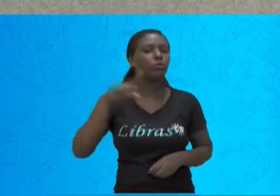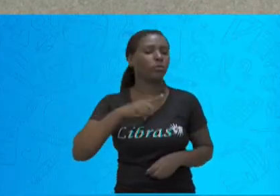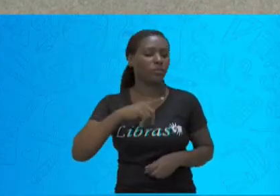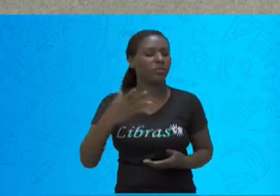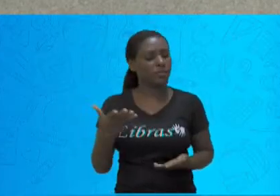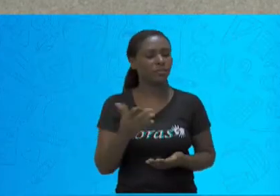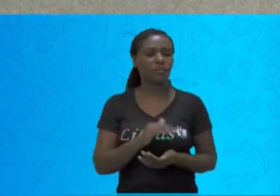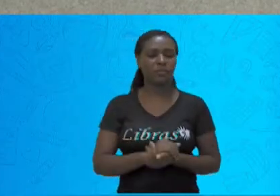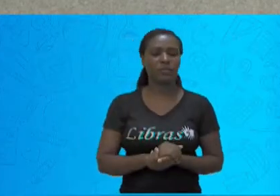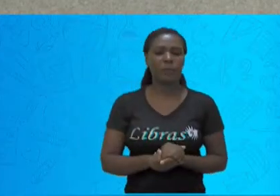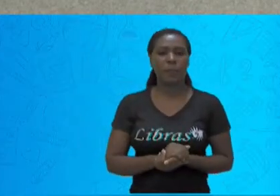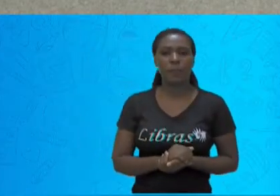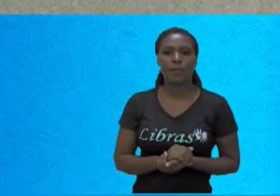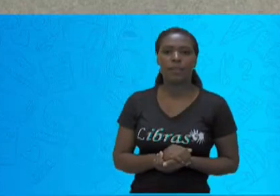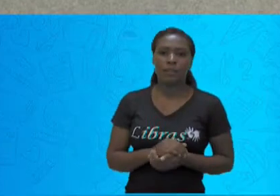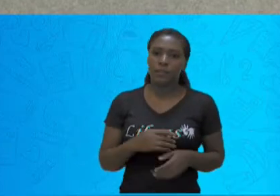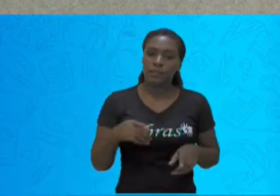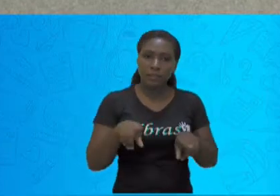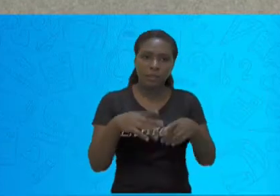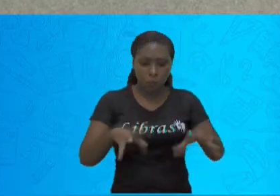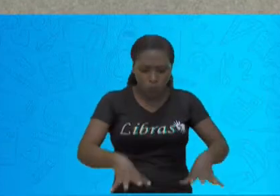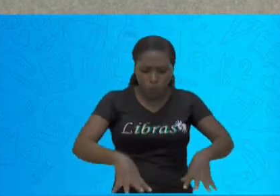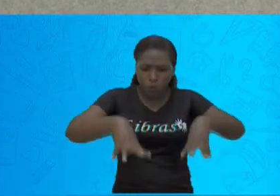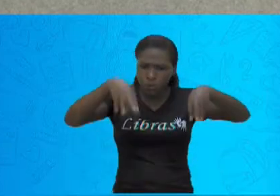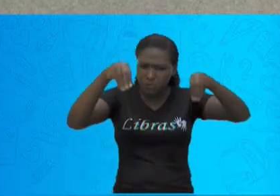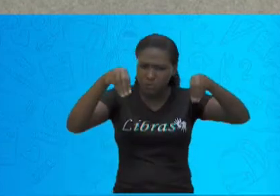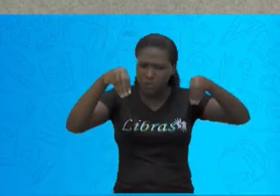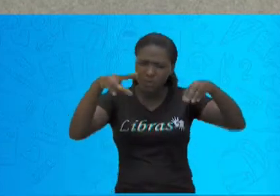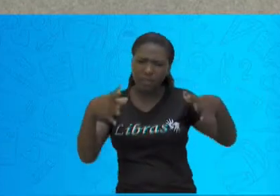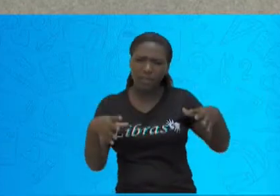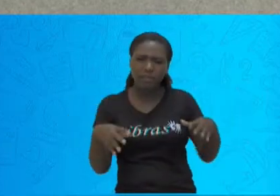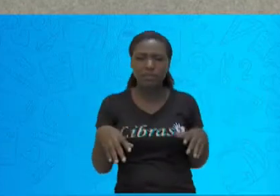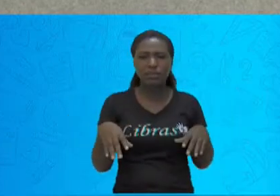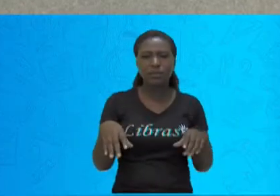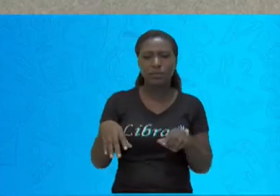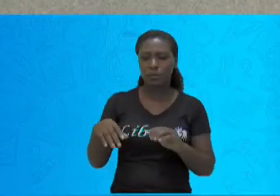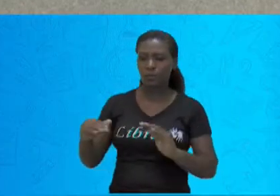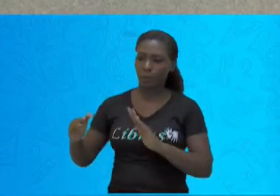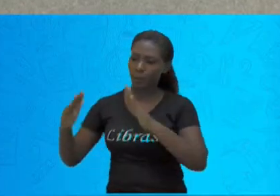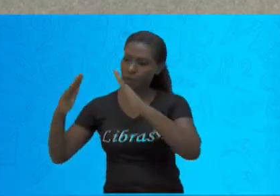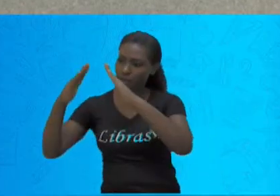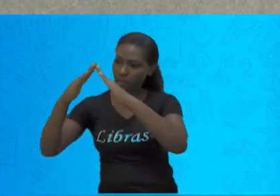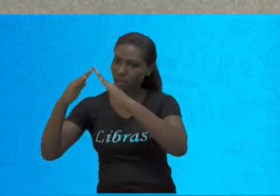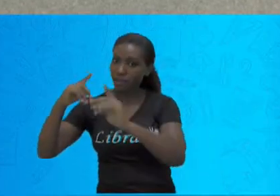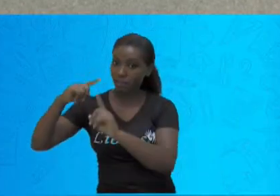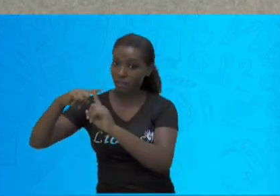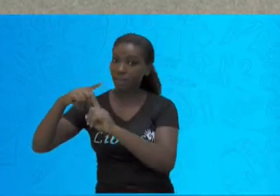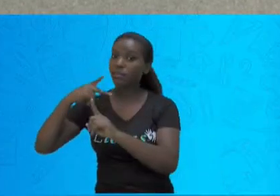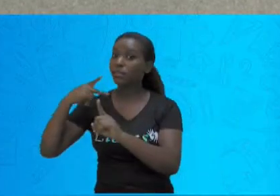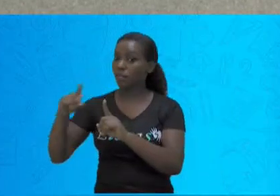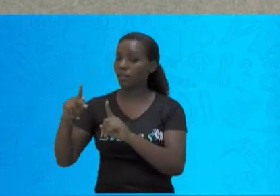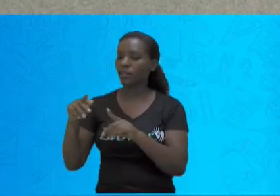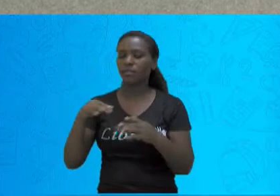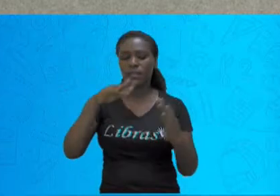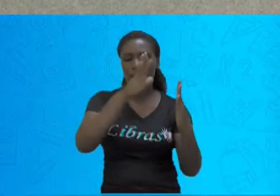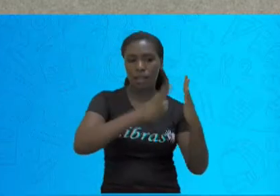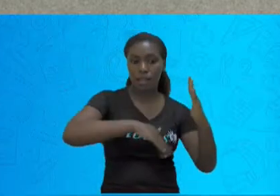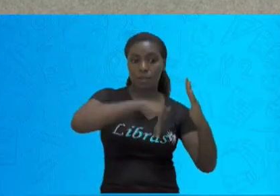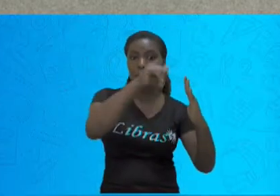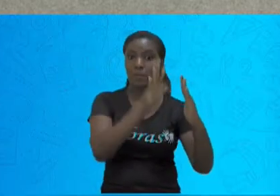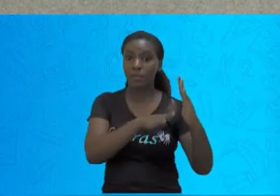murais coloridos, representando os acontecimentos históricos, também acontecimentos